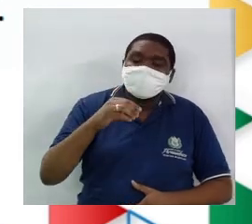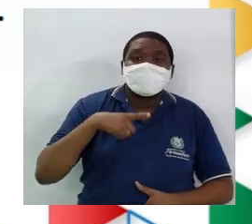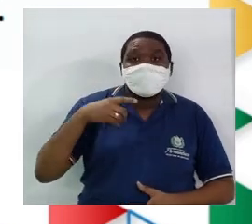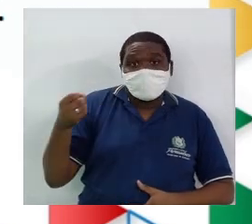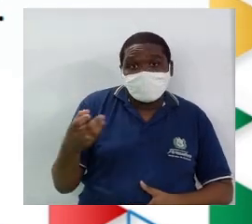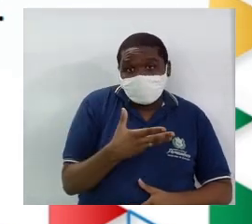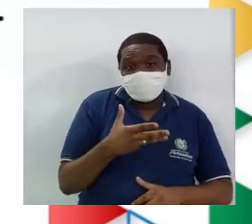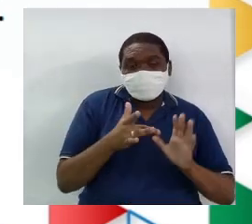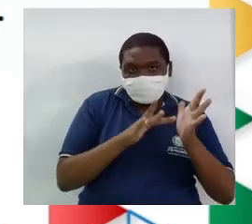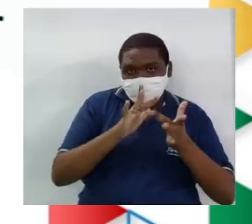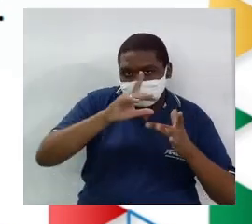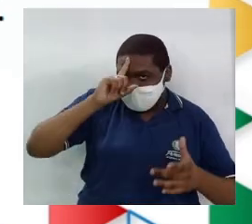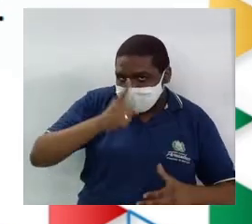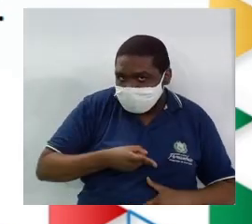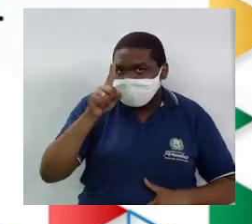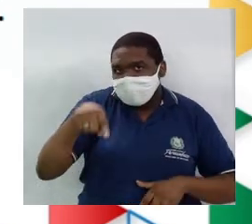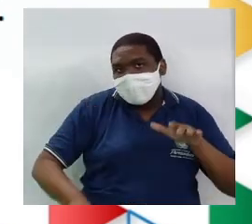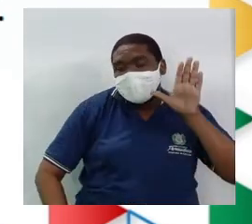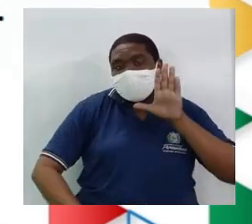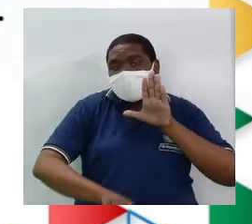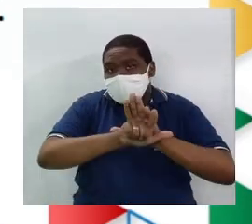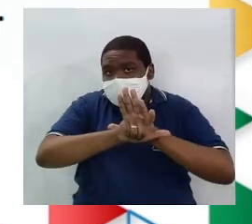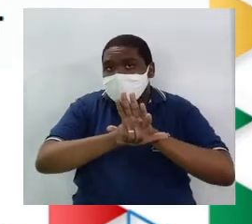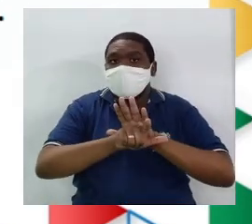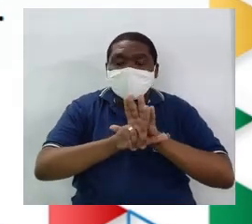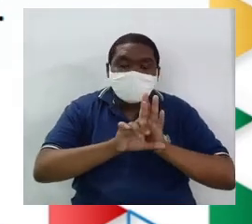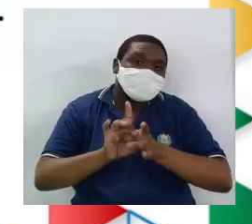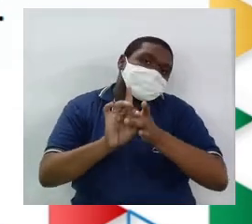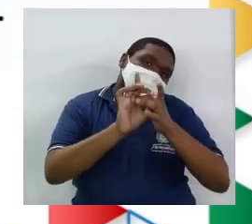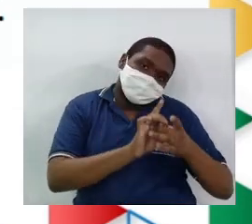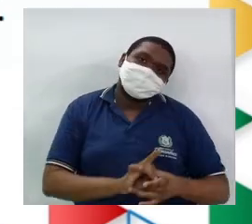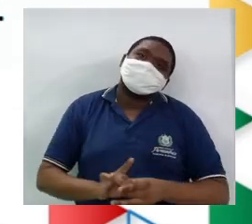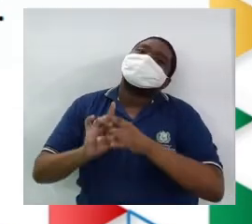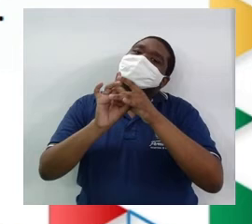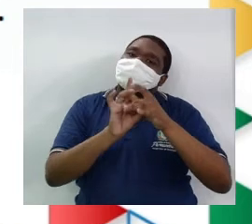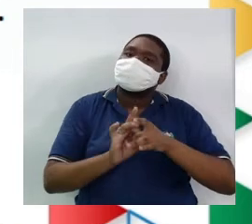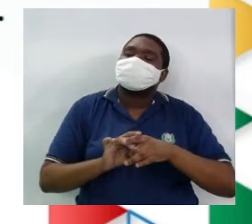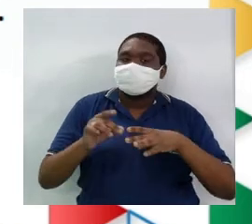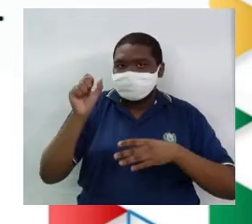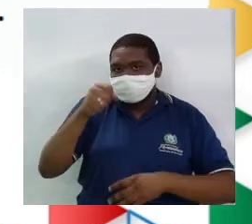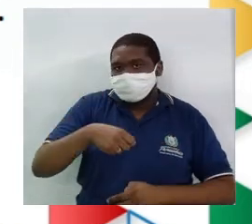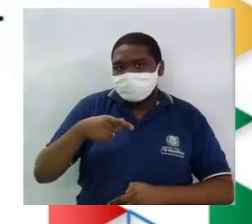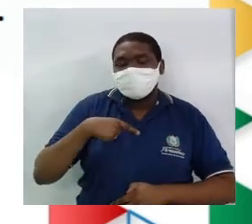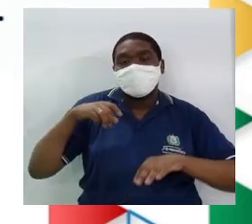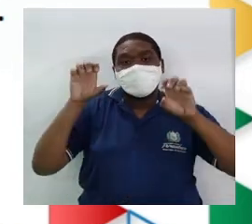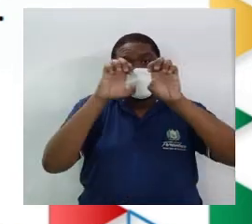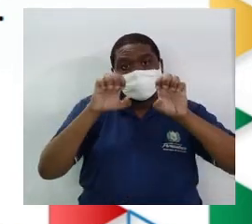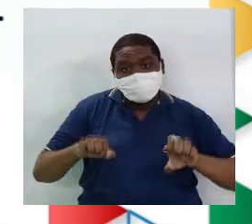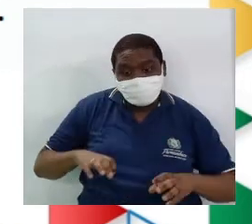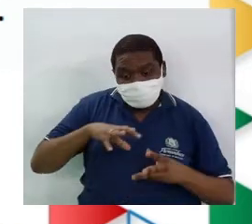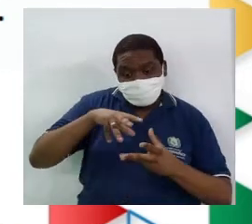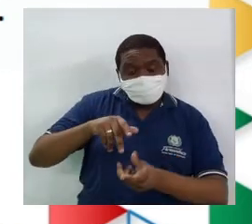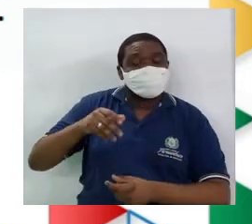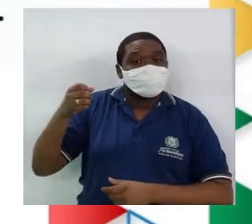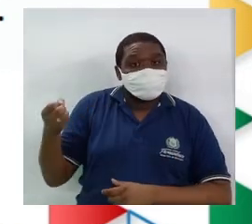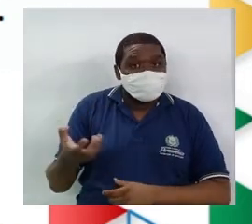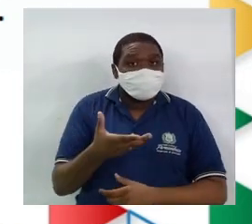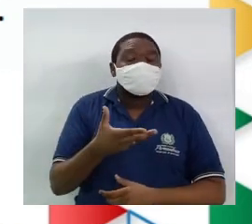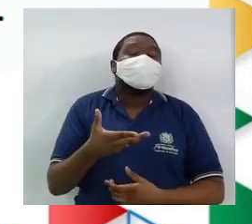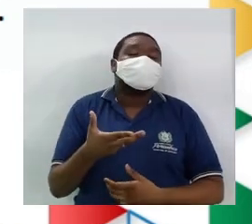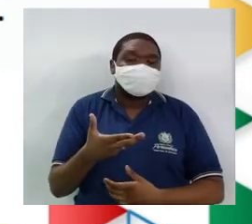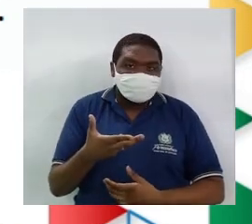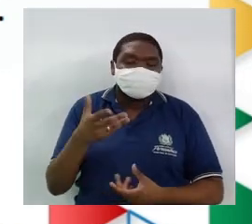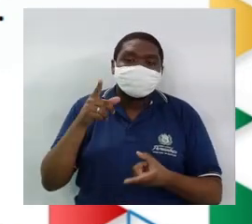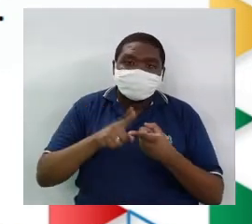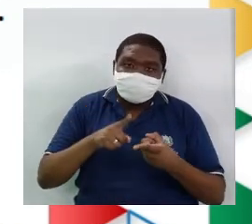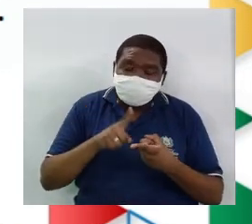Jesus, a lei da solidariedade universal, é a estrutura de um mundo novo e o